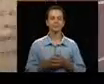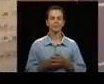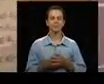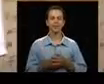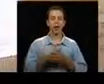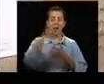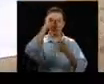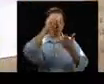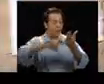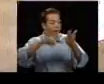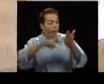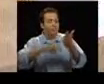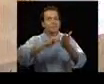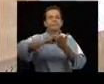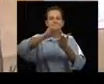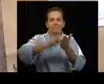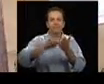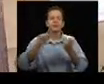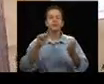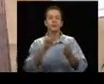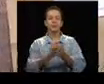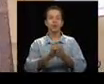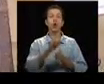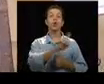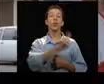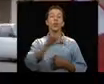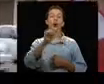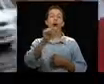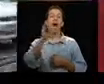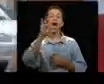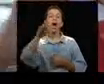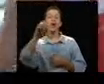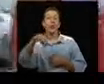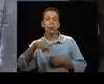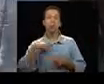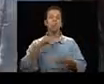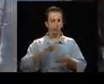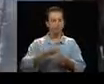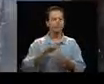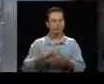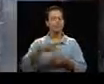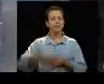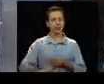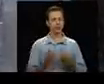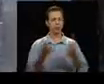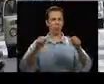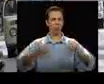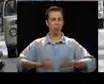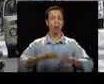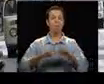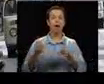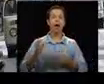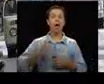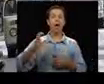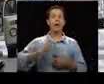perto de vocês. Aprendo a ler, aprendo a escrever. Meu nome é Ailton, sou pobre